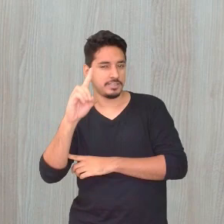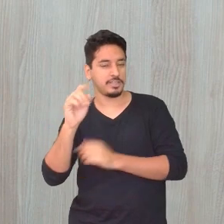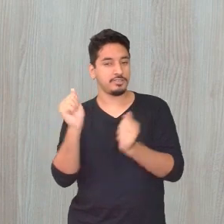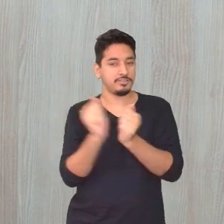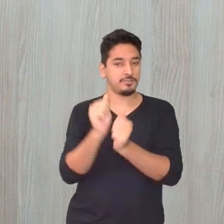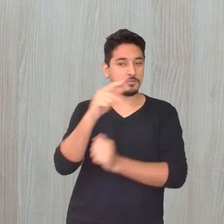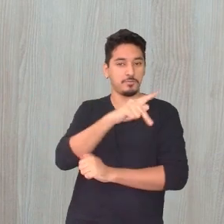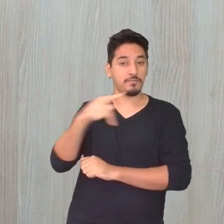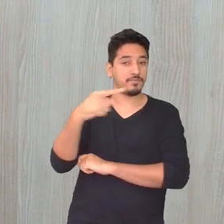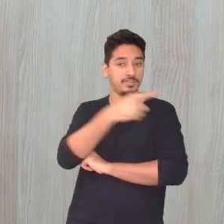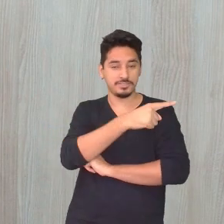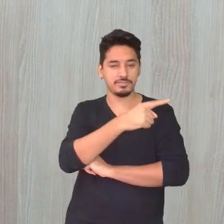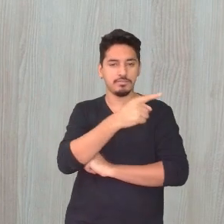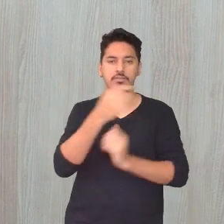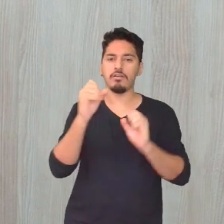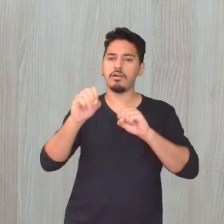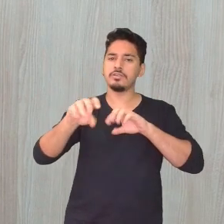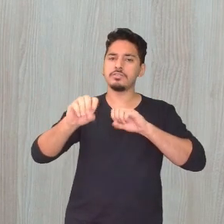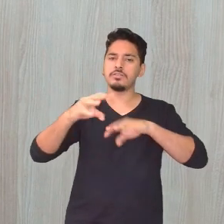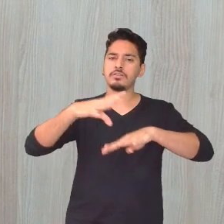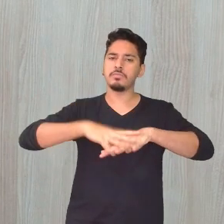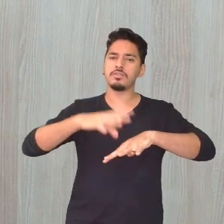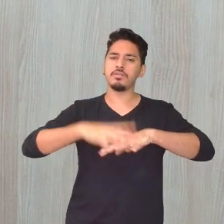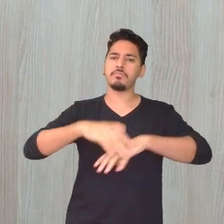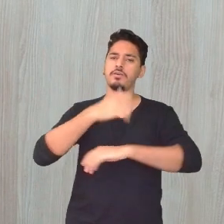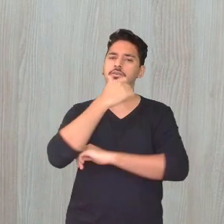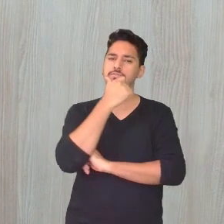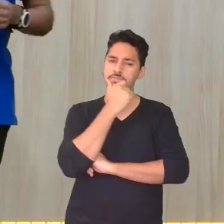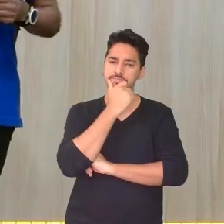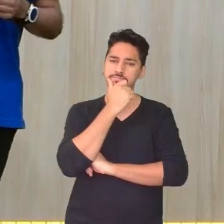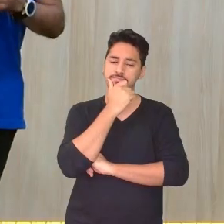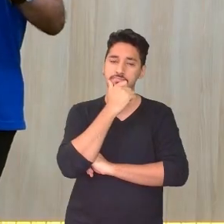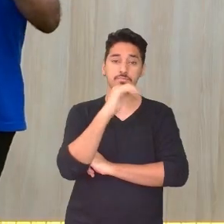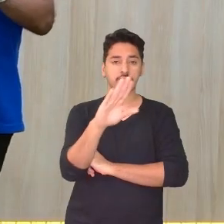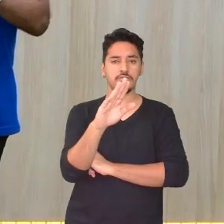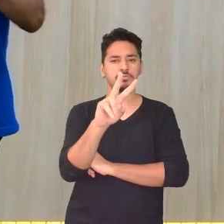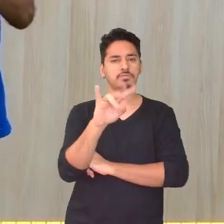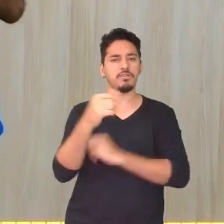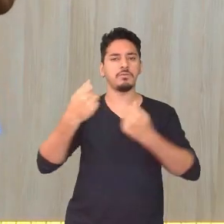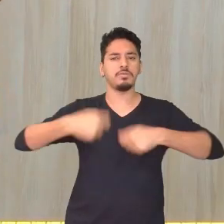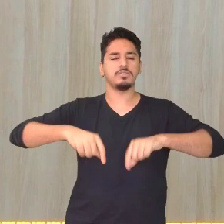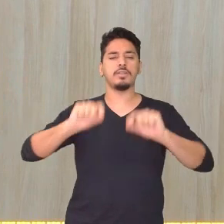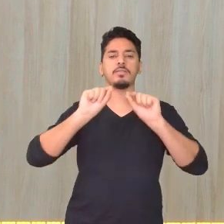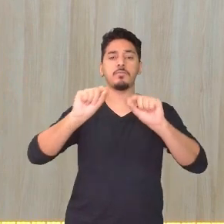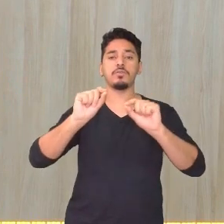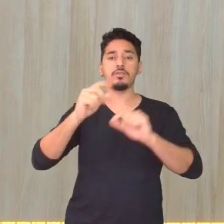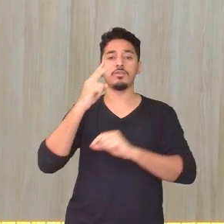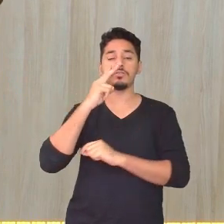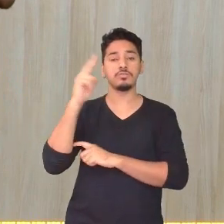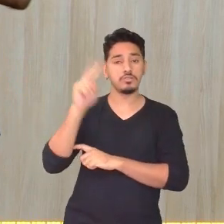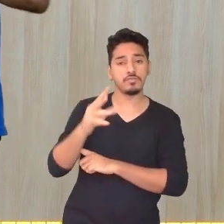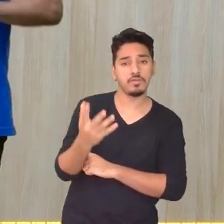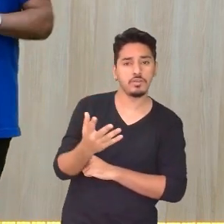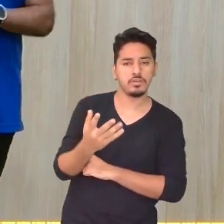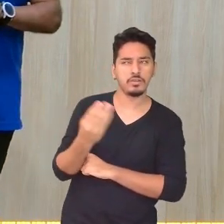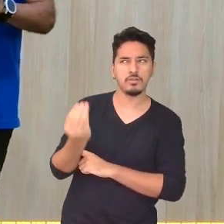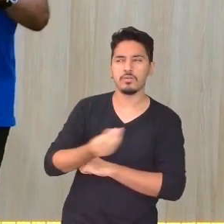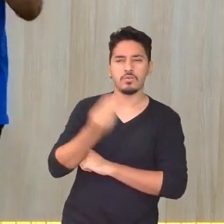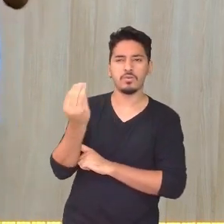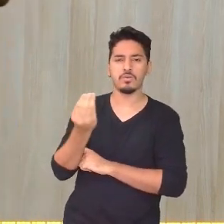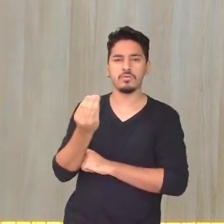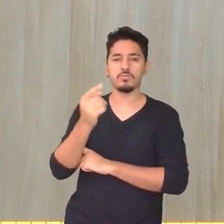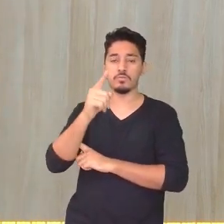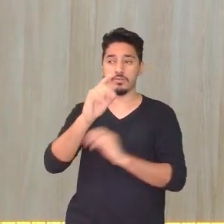professor Ricardinho, aula de matemática. E a gente vai precisar, ó, se ver, né? Exatamente. Como assim, Ricardinho?